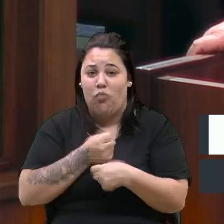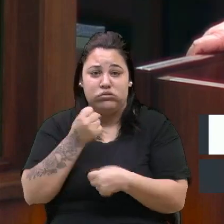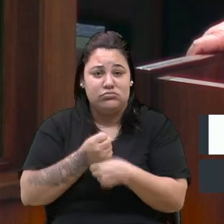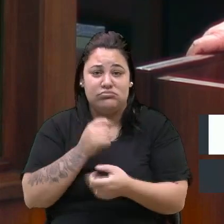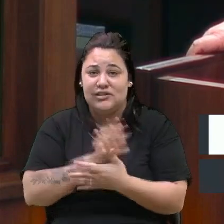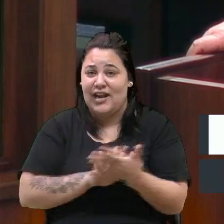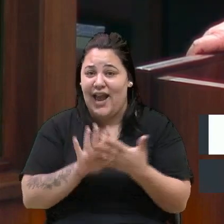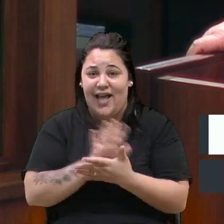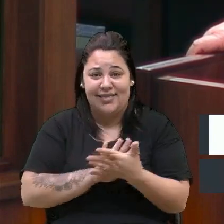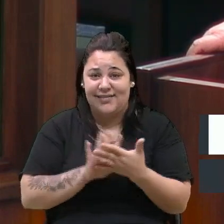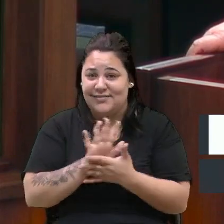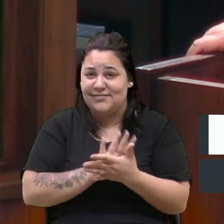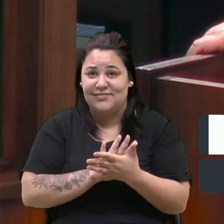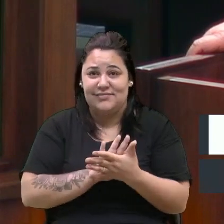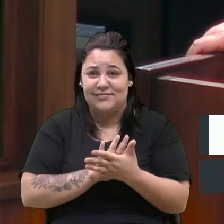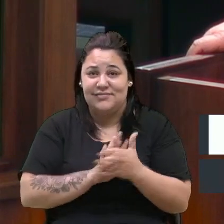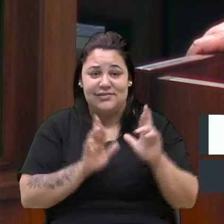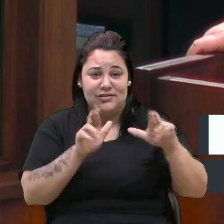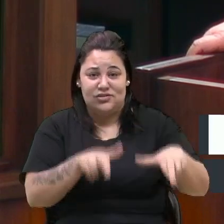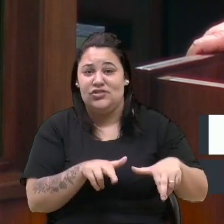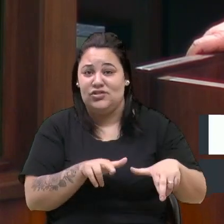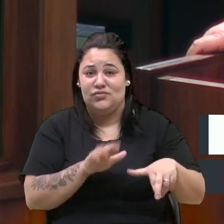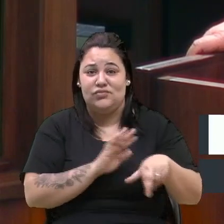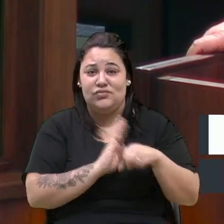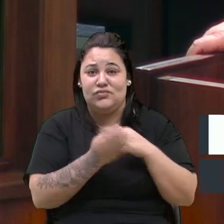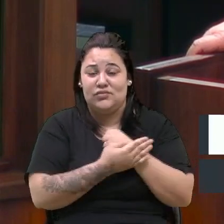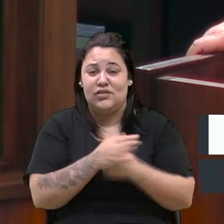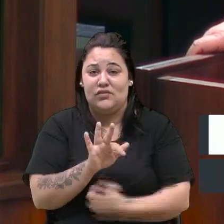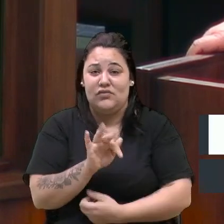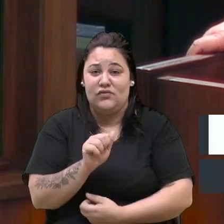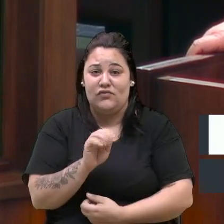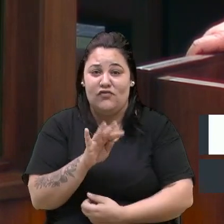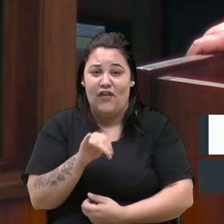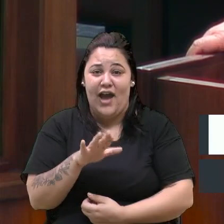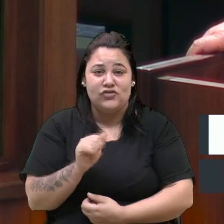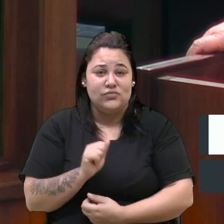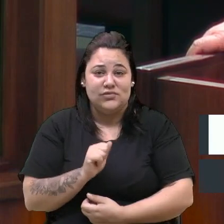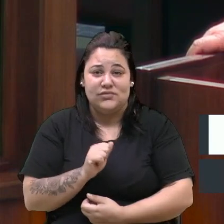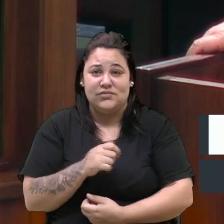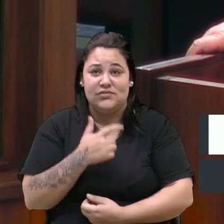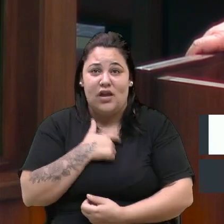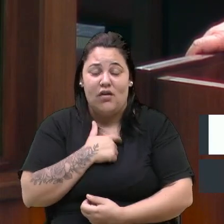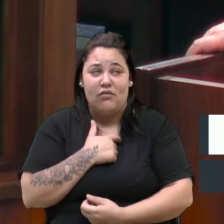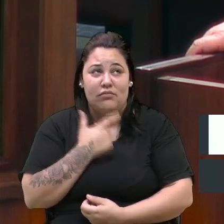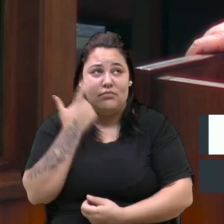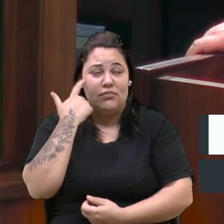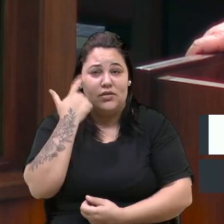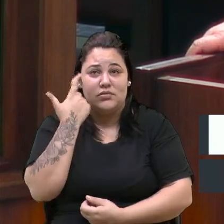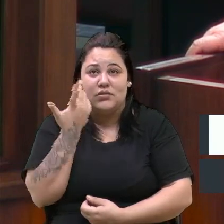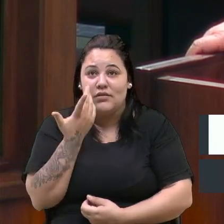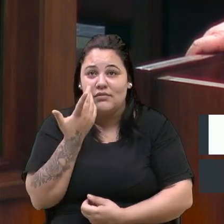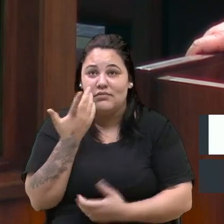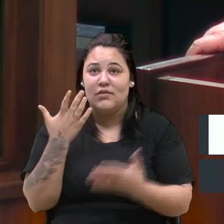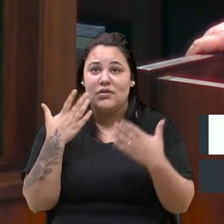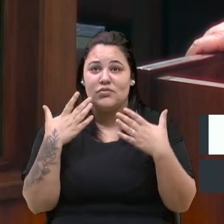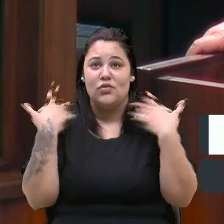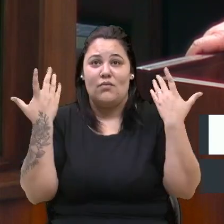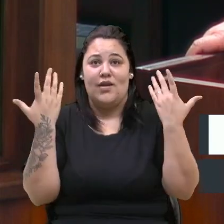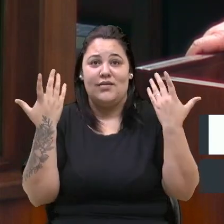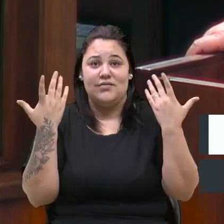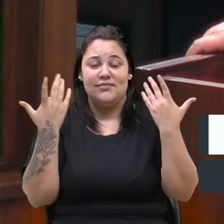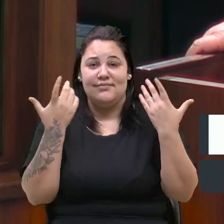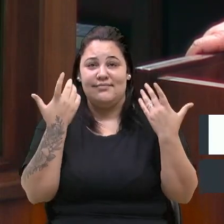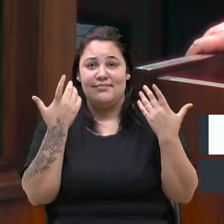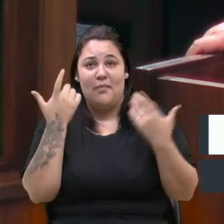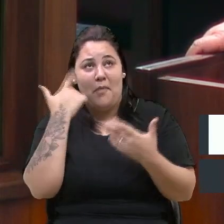foi anunciada nenhuma obra na região. Então, assim, eu disse, alguma surpresa, alguma carta na manga vai ter aí,